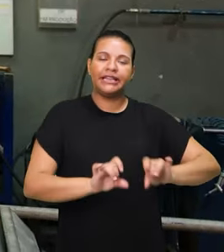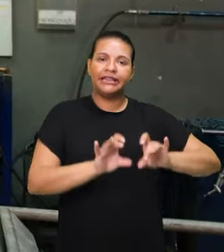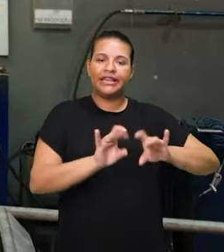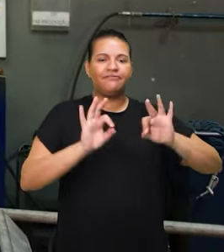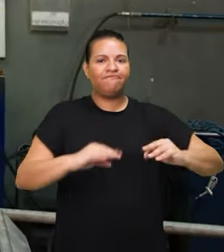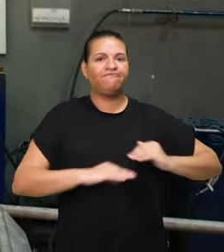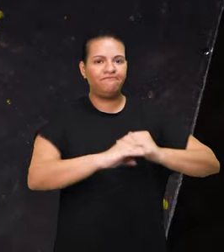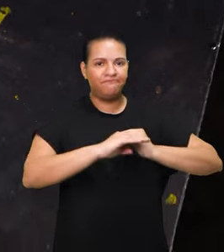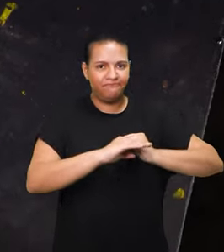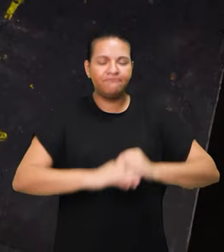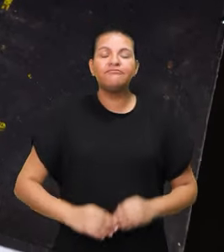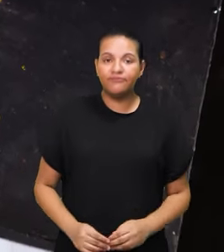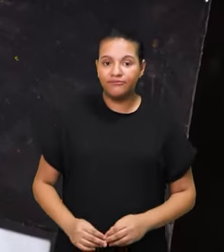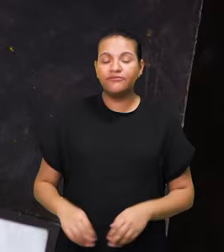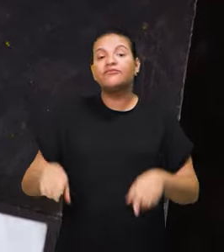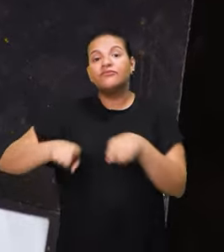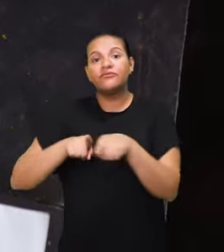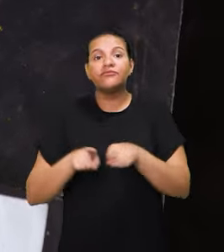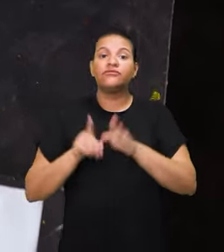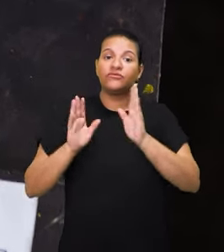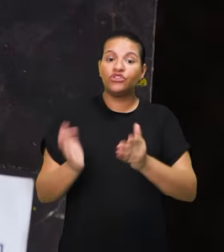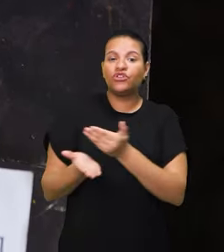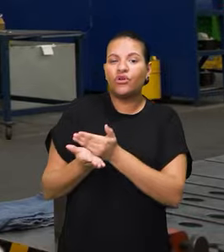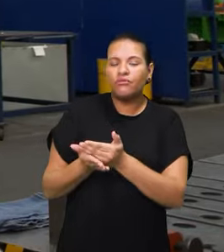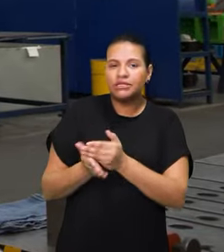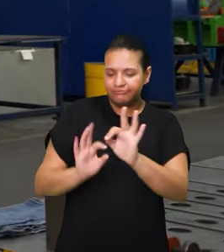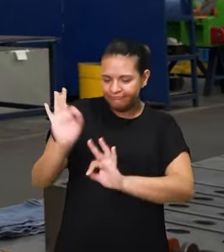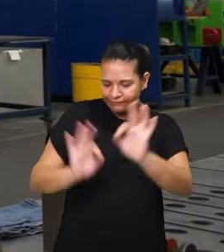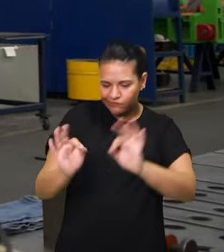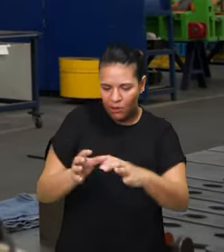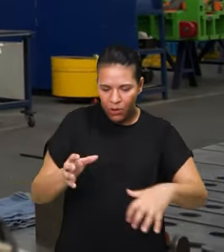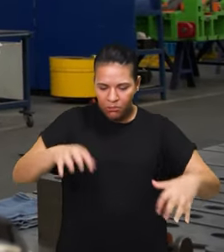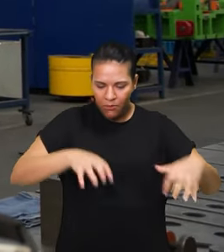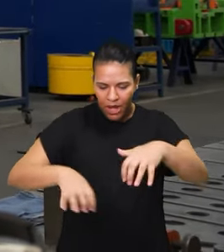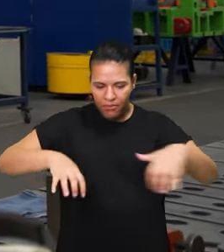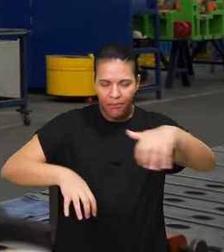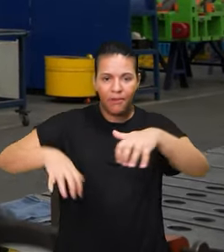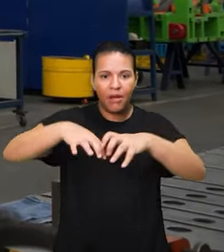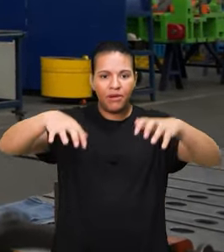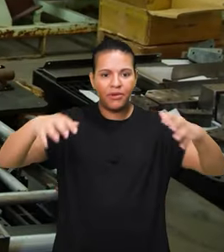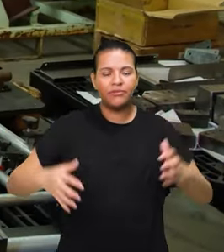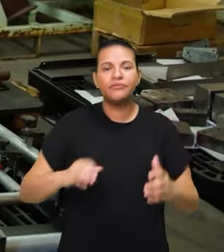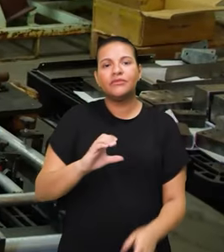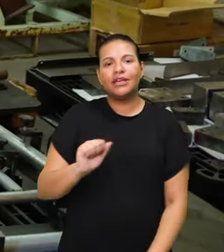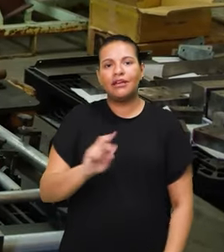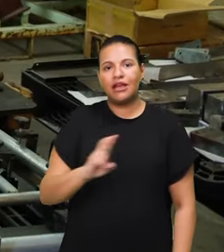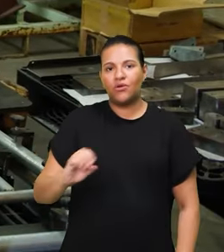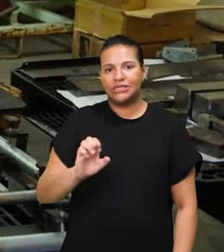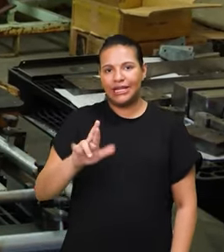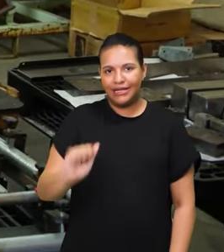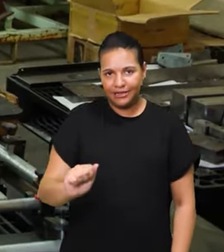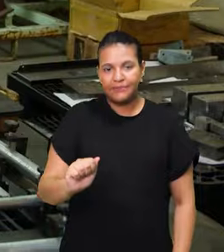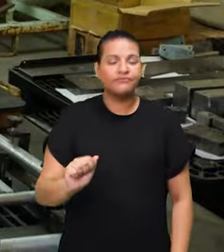no mesmo nível técnico a partir de então Eh começamos a armação da carroçaria onde depois toda a